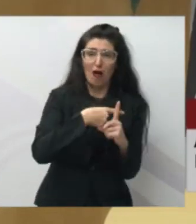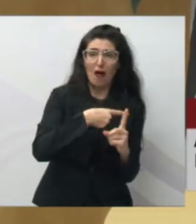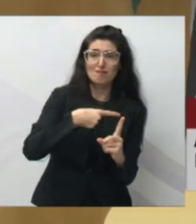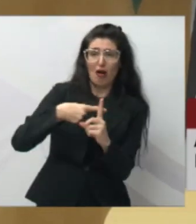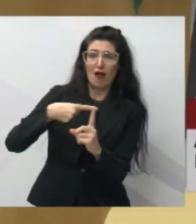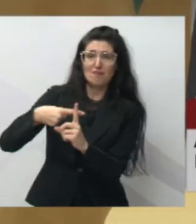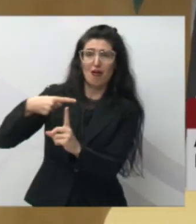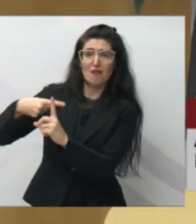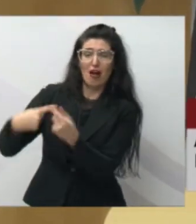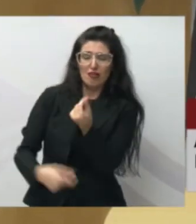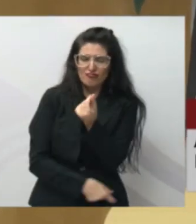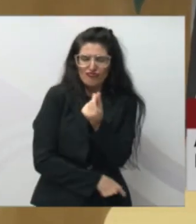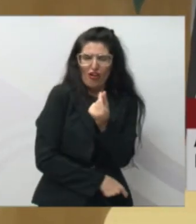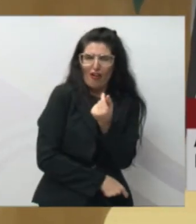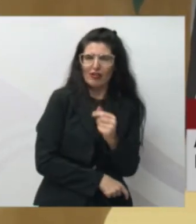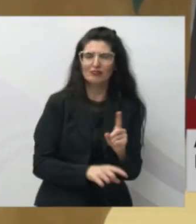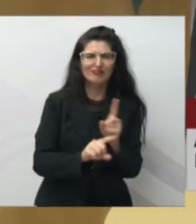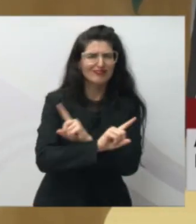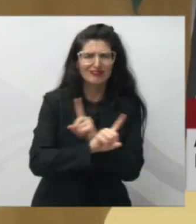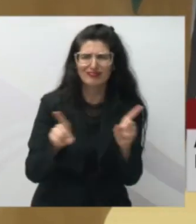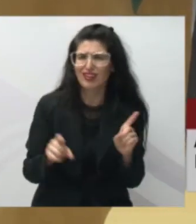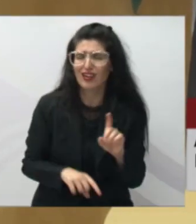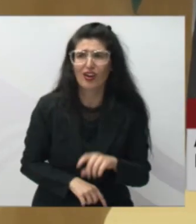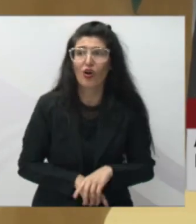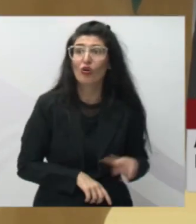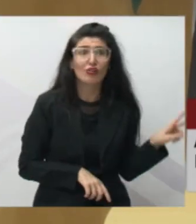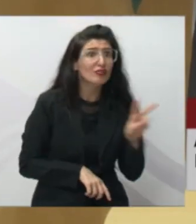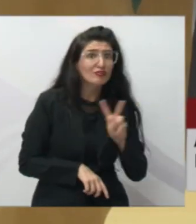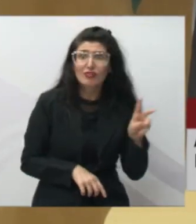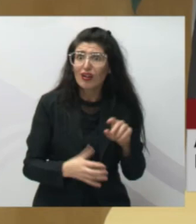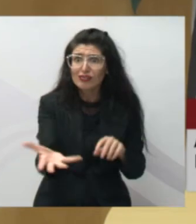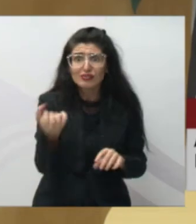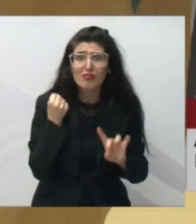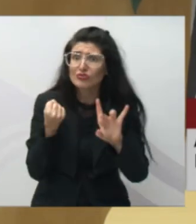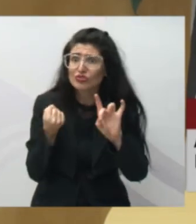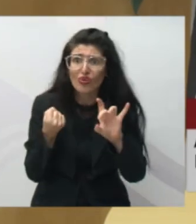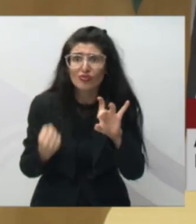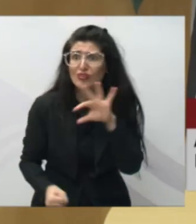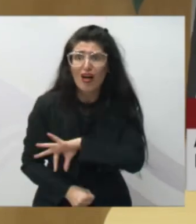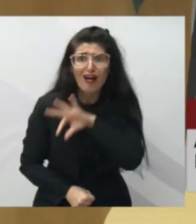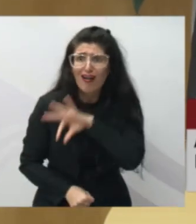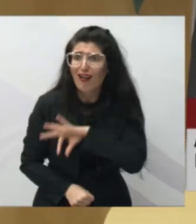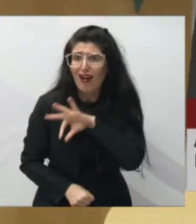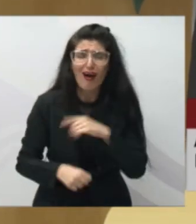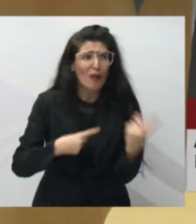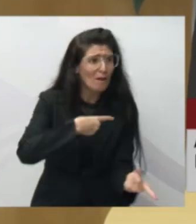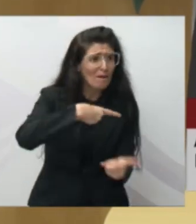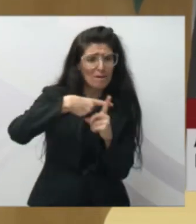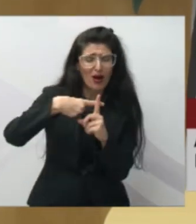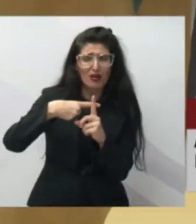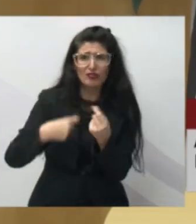gente. Nós temos só o salário, é o salário, não tem mais nada fora isso. Não tem verba nenhuma.